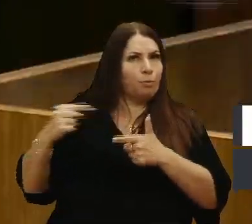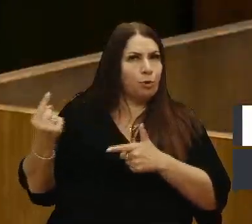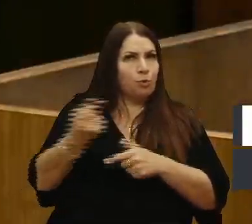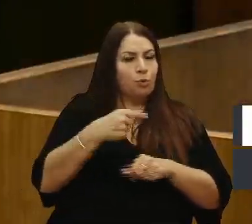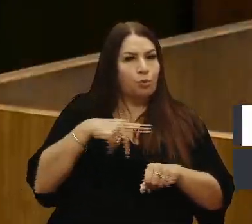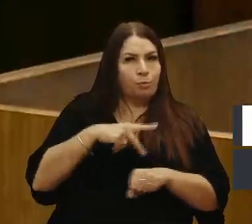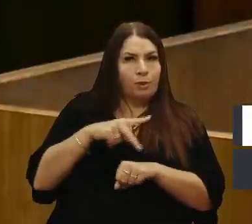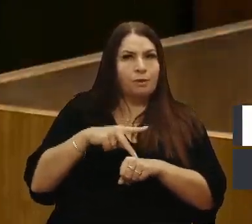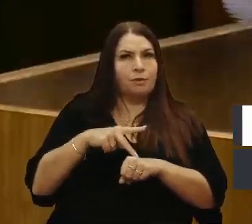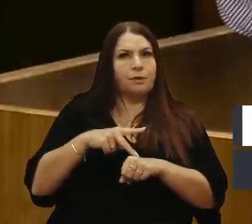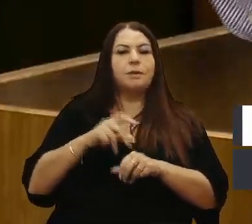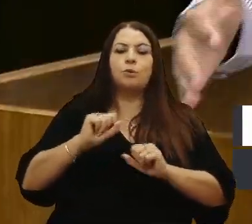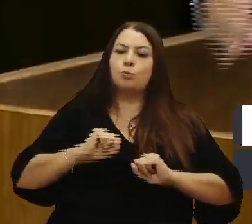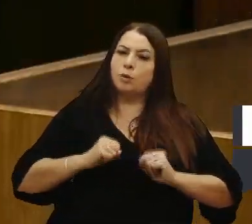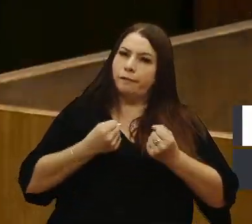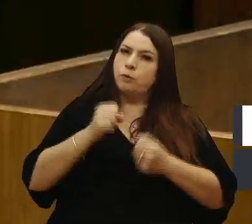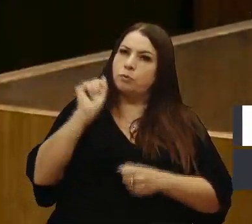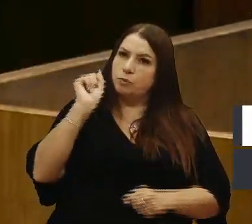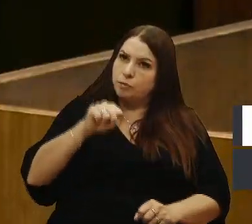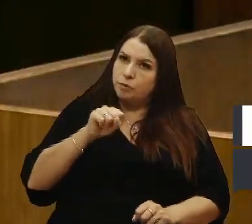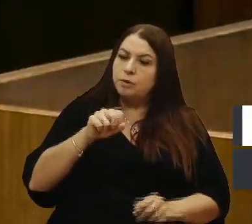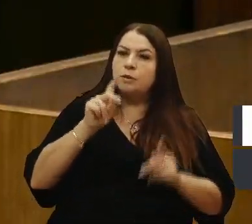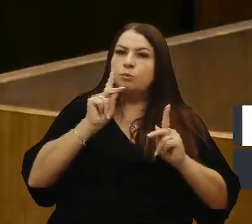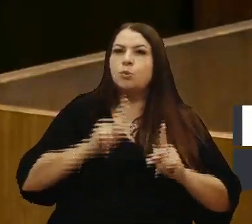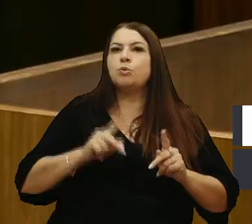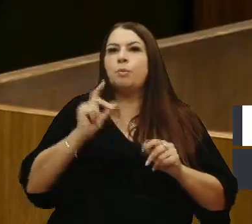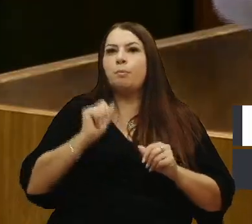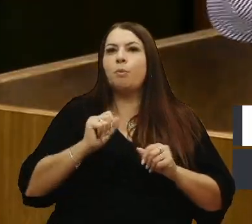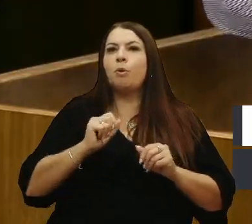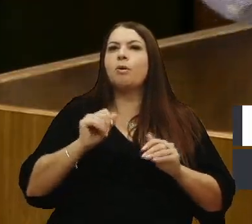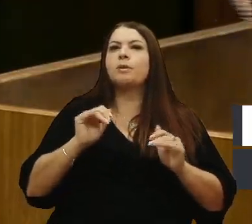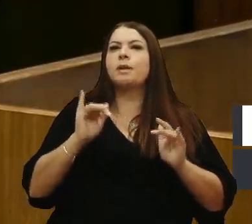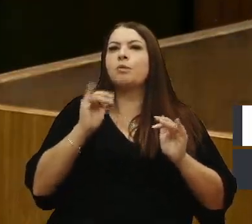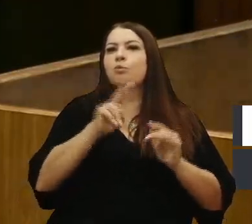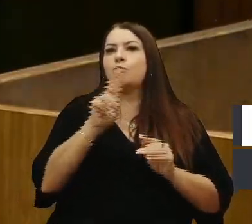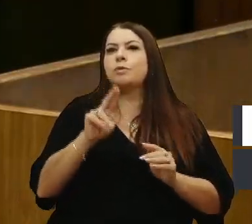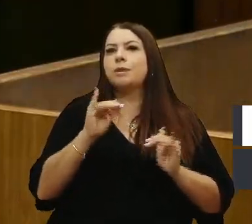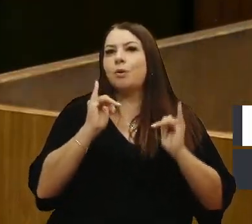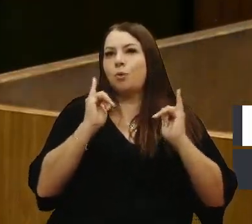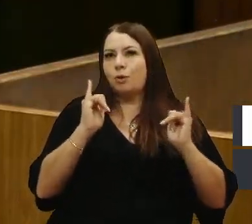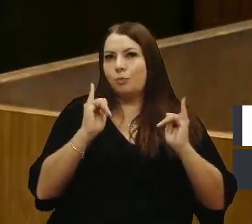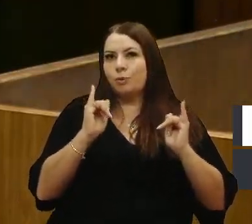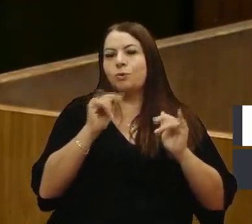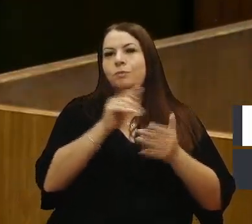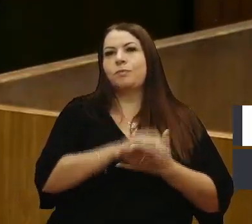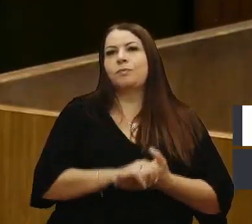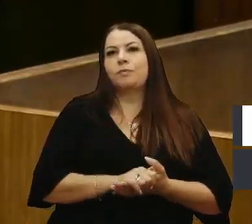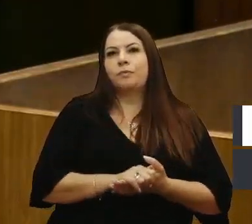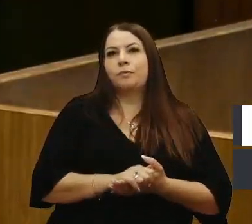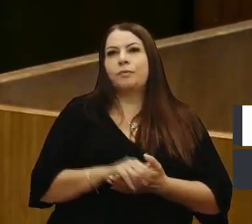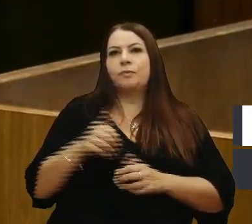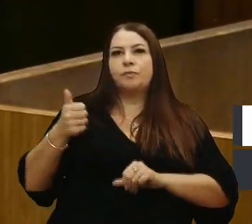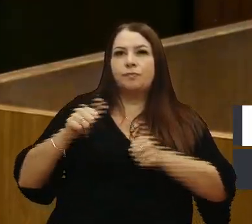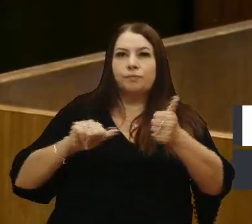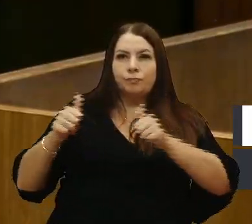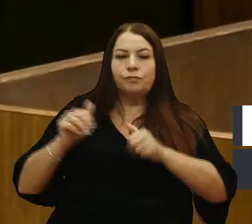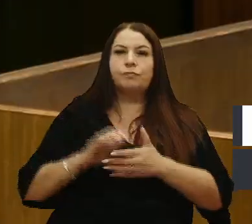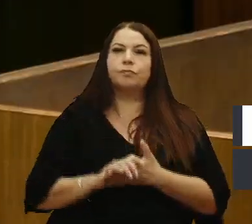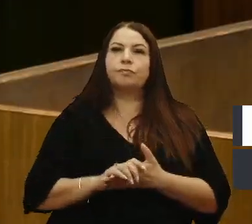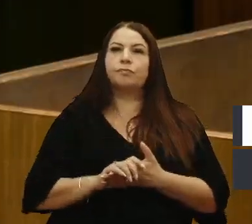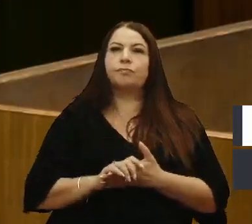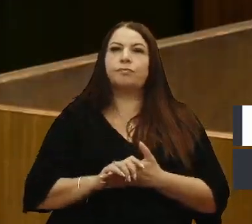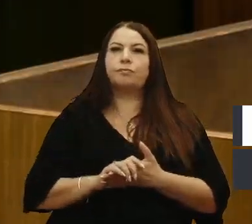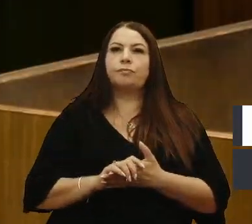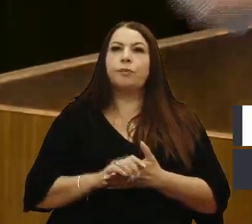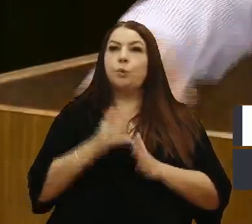país. Então eu defendo sim que as pessoas possam andar de ônibus, com ônibus de qualidade, com